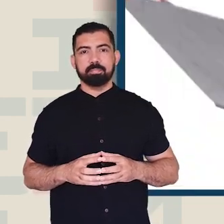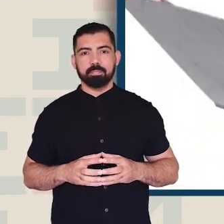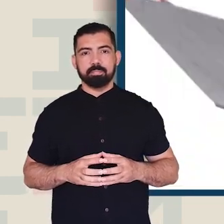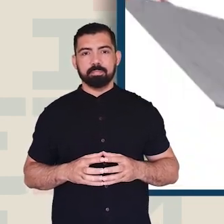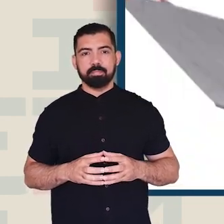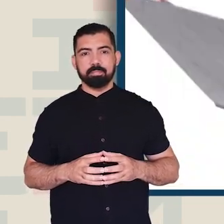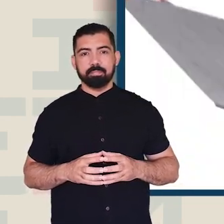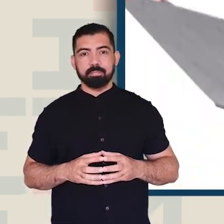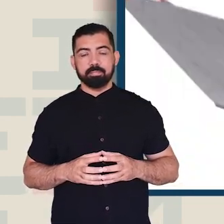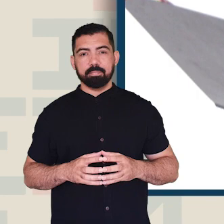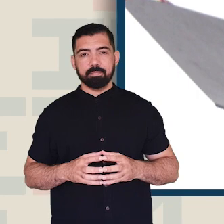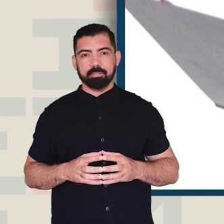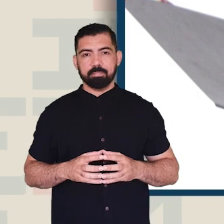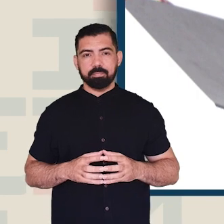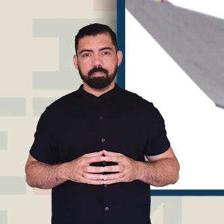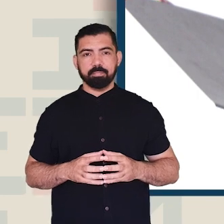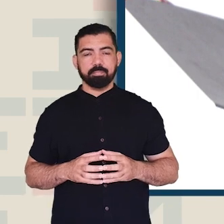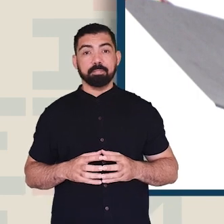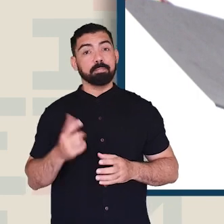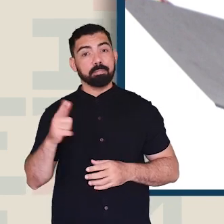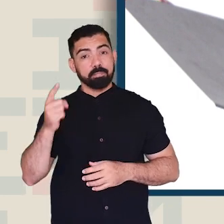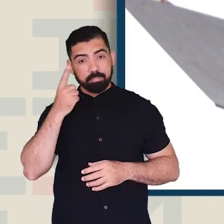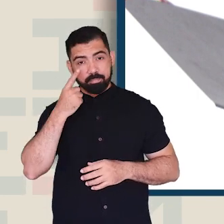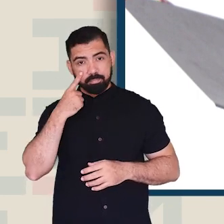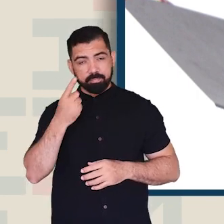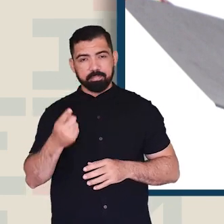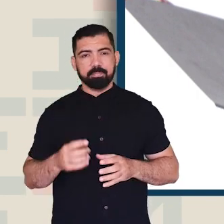Então, enquanto um cantava, o outro